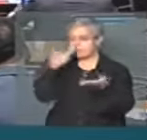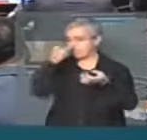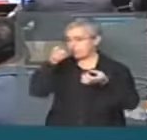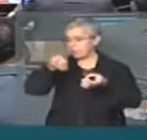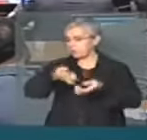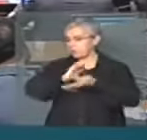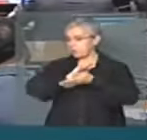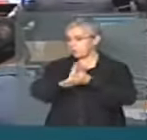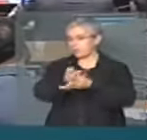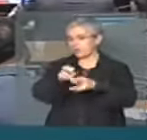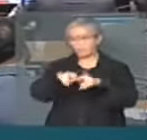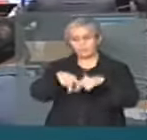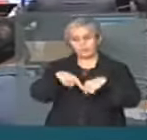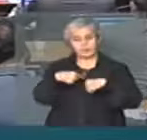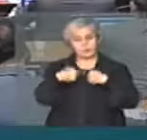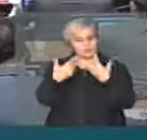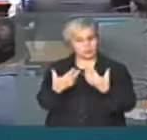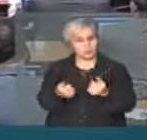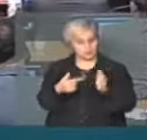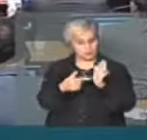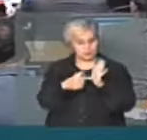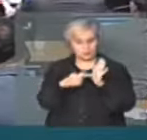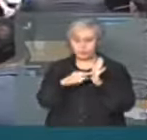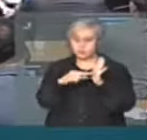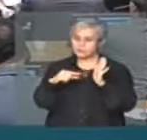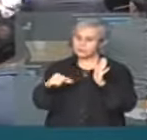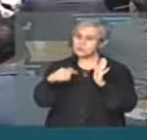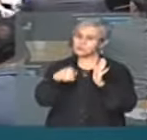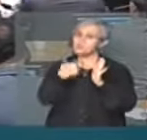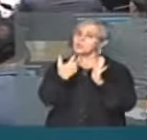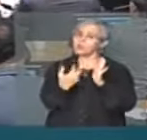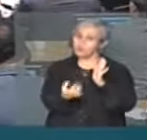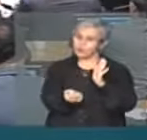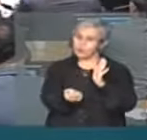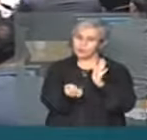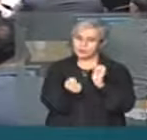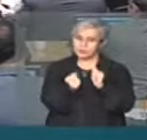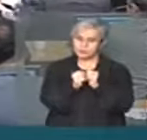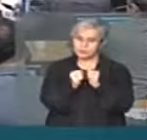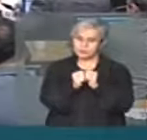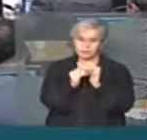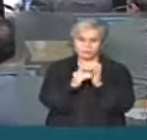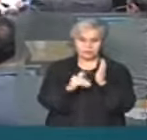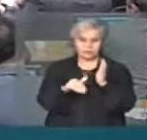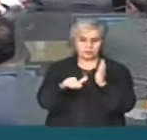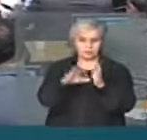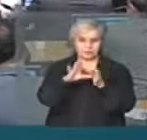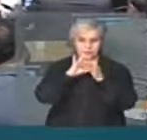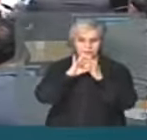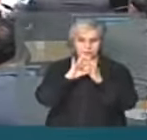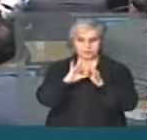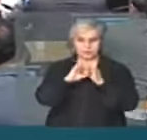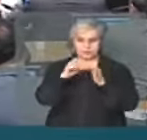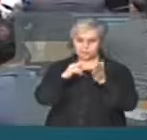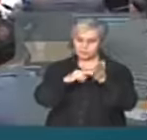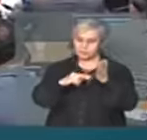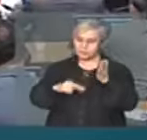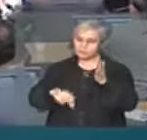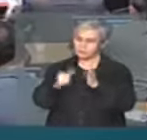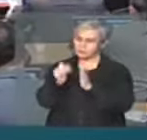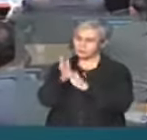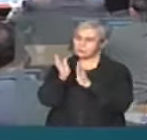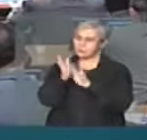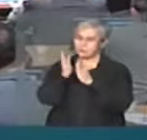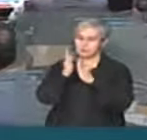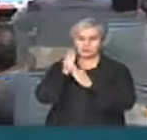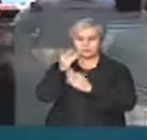por isso que eu sou a favor desse destaque e acolho ele na sua integralidade. E parabenizando